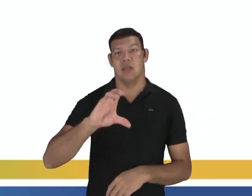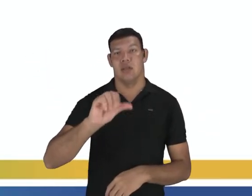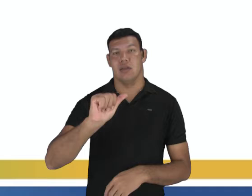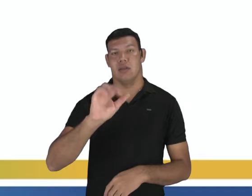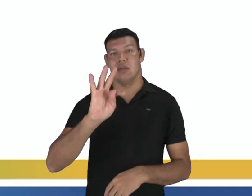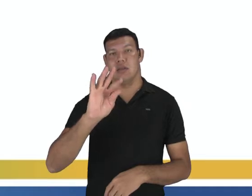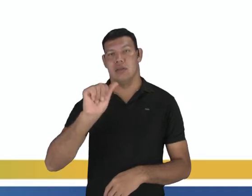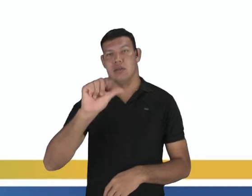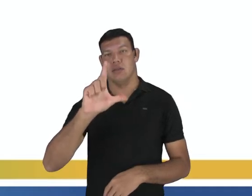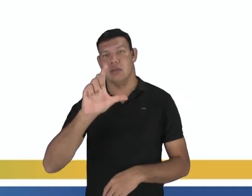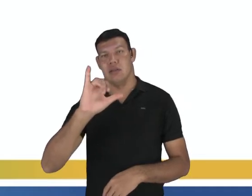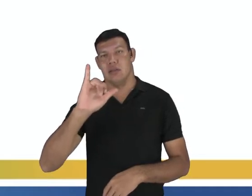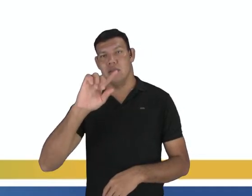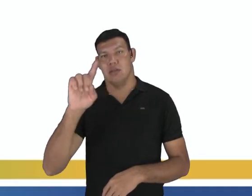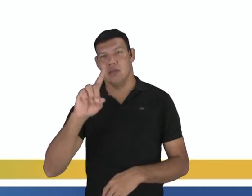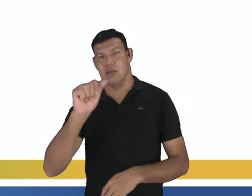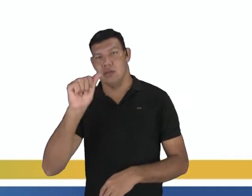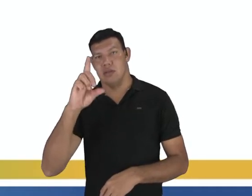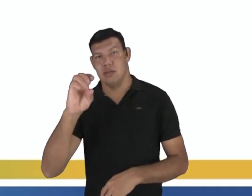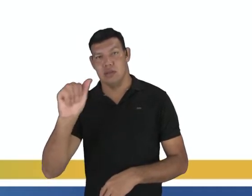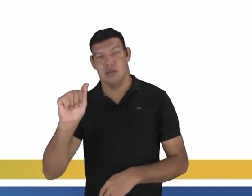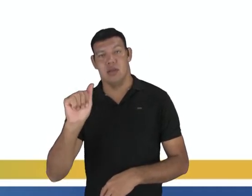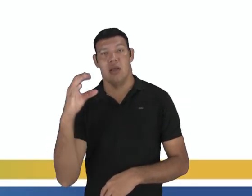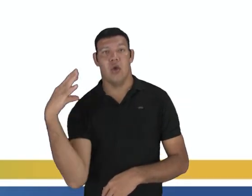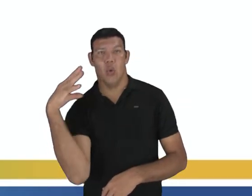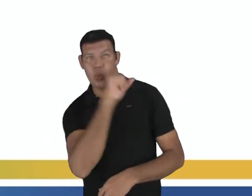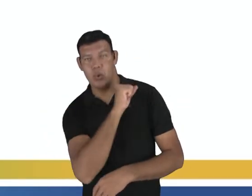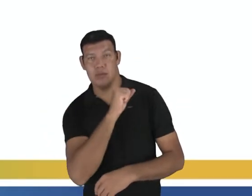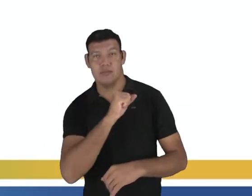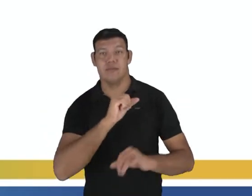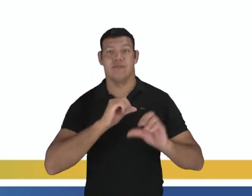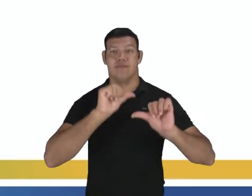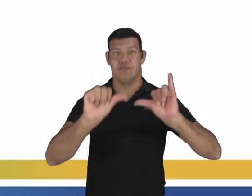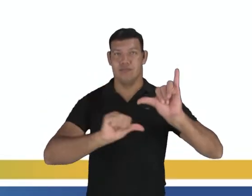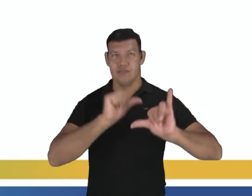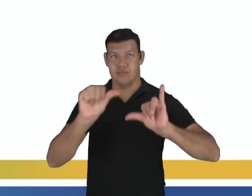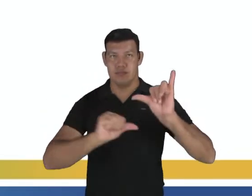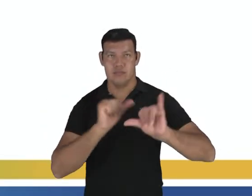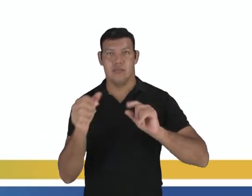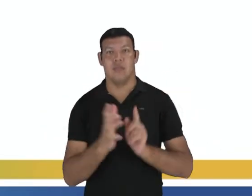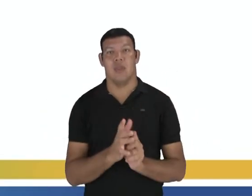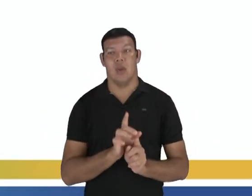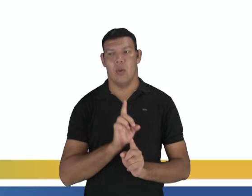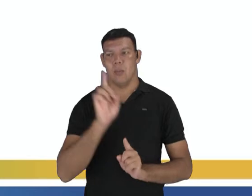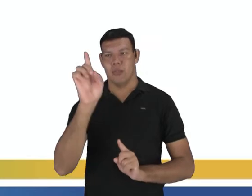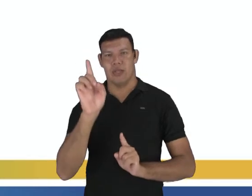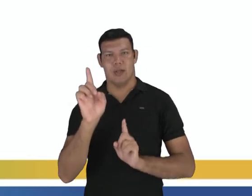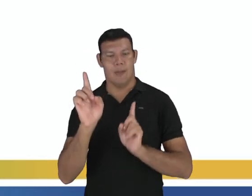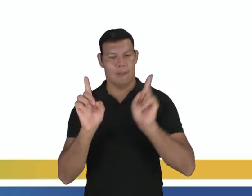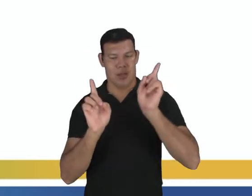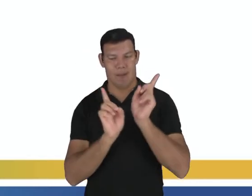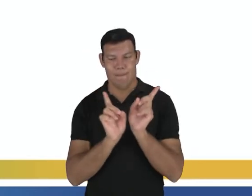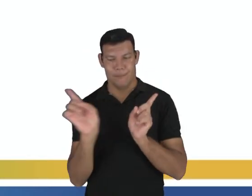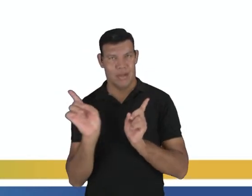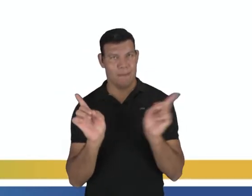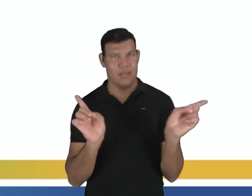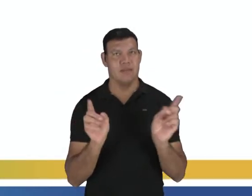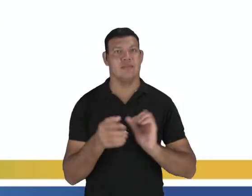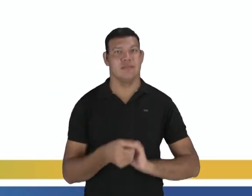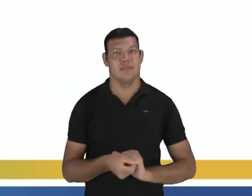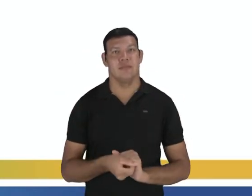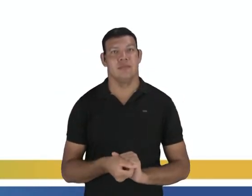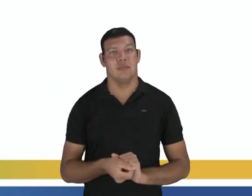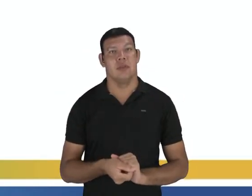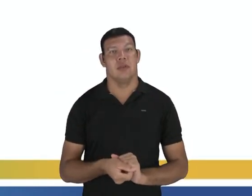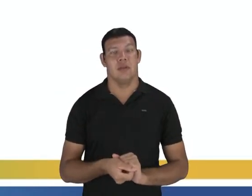presença de um catalisador para acelerar essa reação química. E essas setas indicam também para a gente se vai